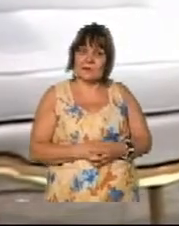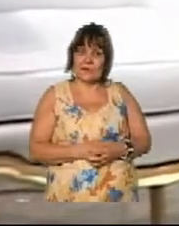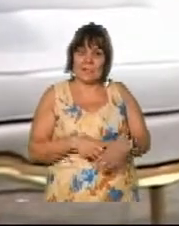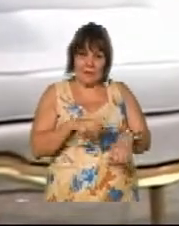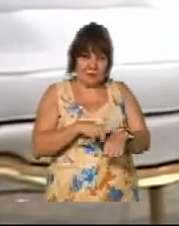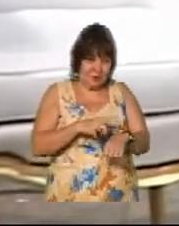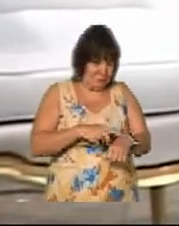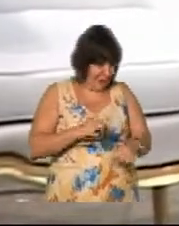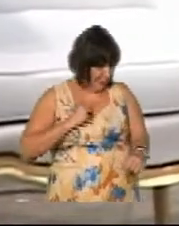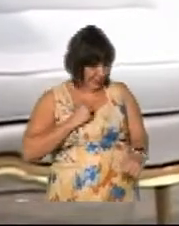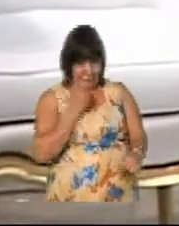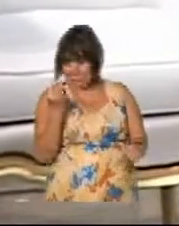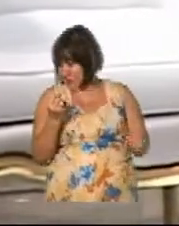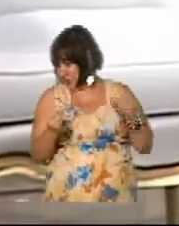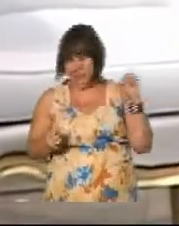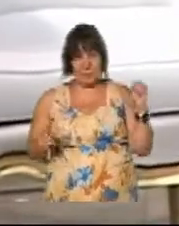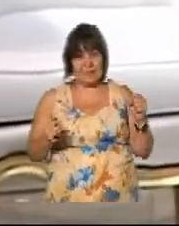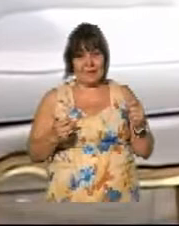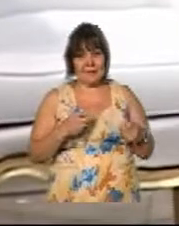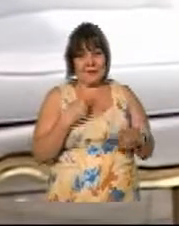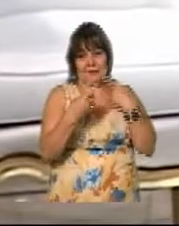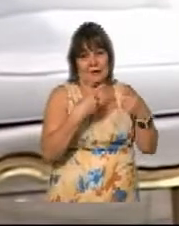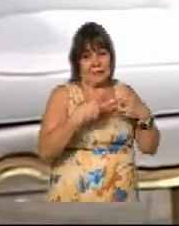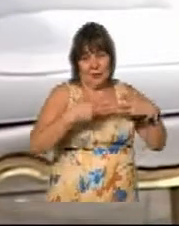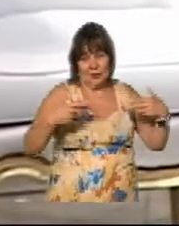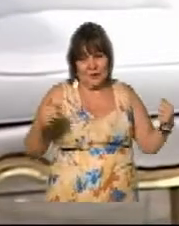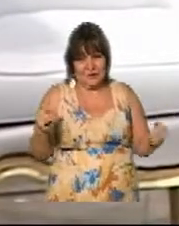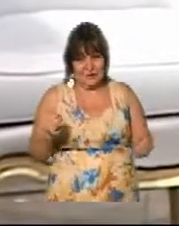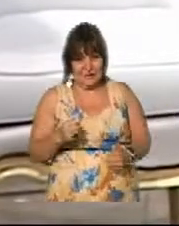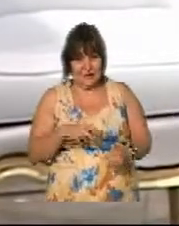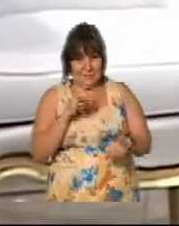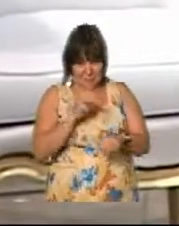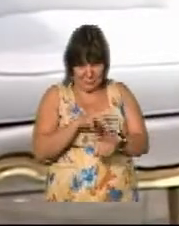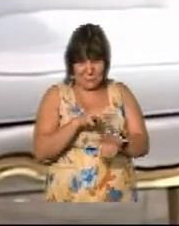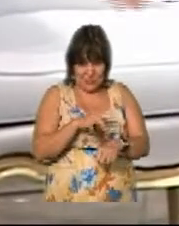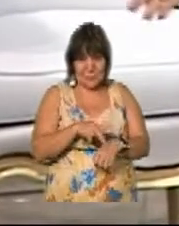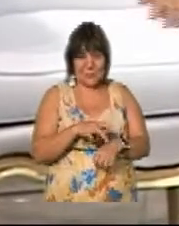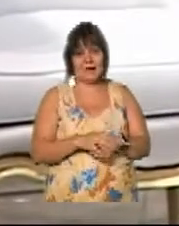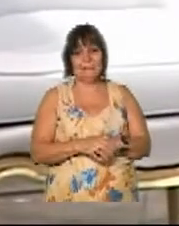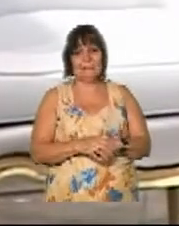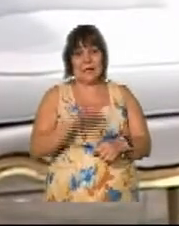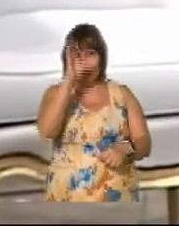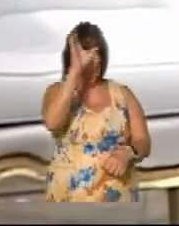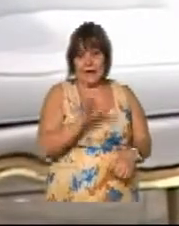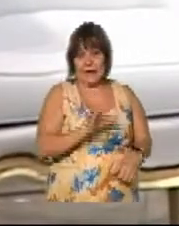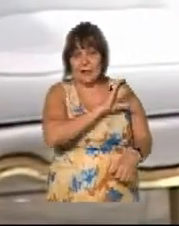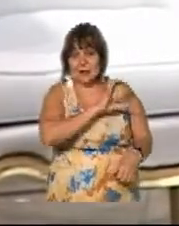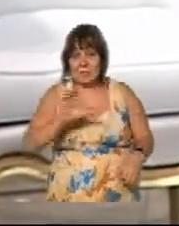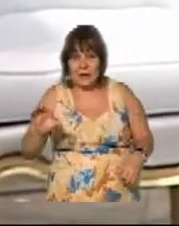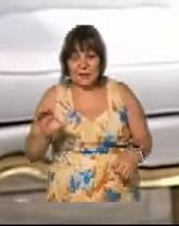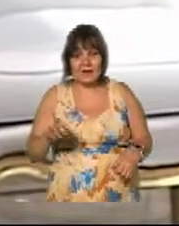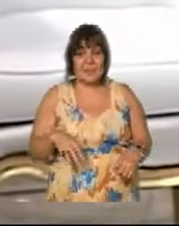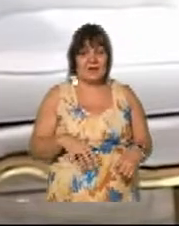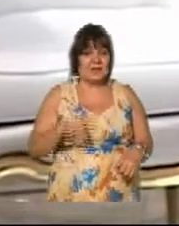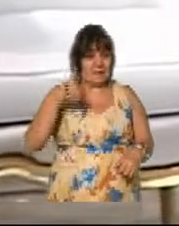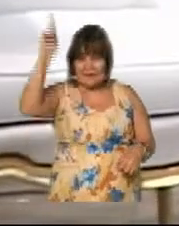depois de uma luta agressiva, de palavras duras que eu troquei com aquela mulher, porque eu era católico, mas não acreditava num Deus real e verdadeiro,